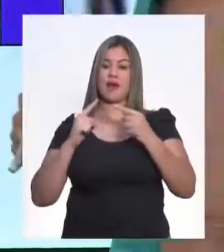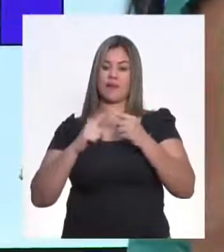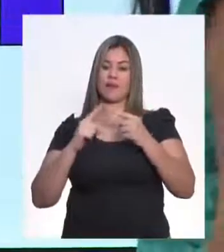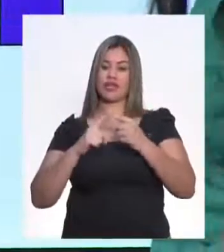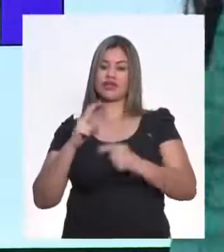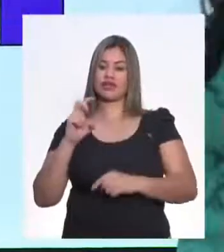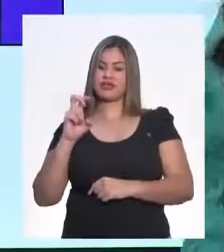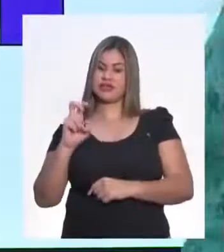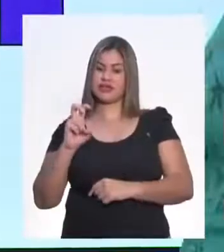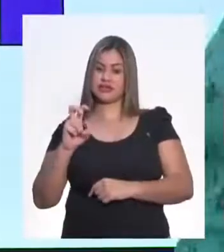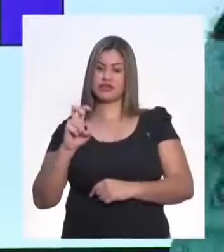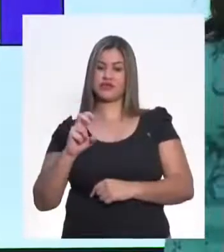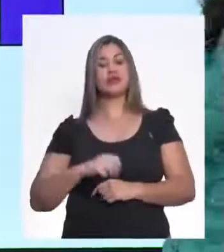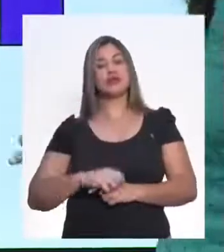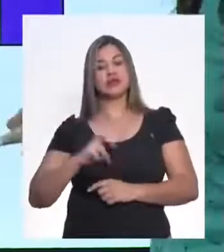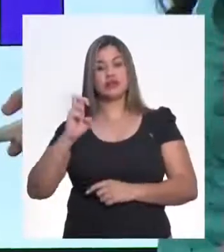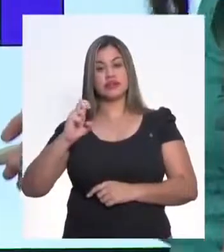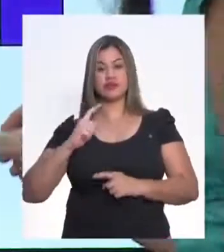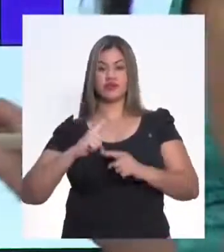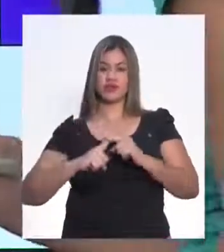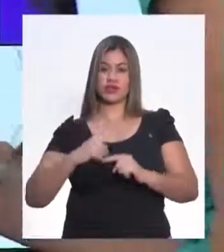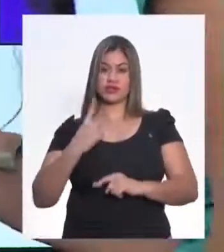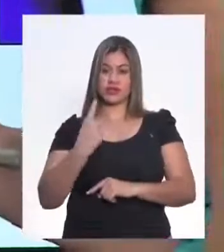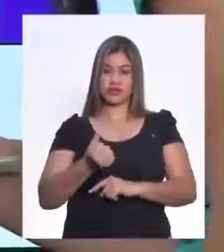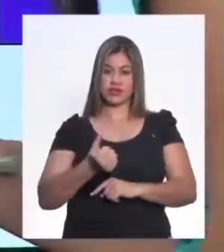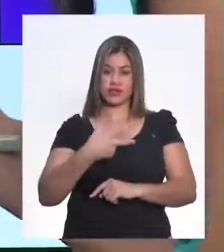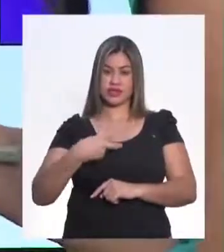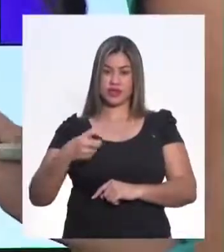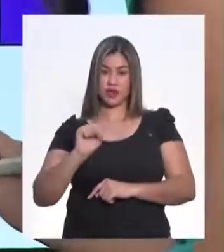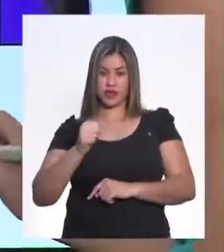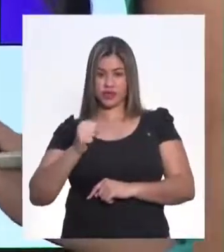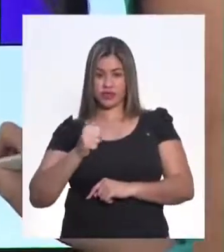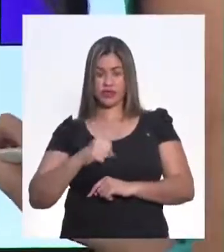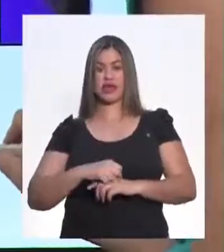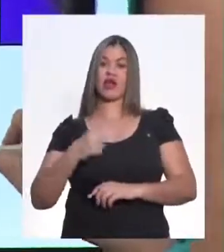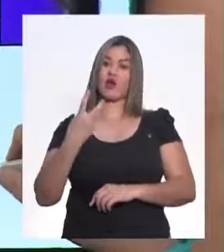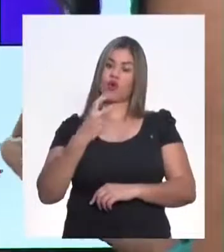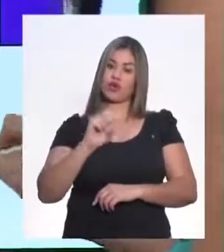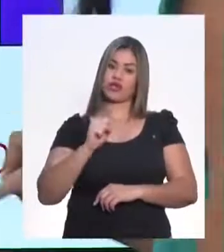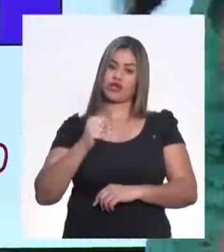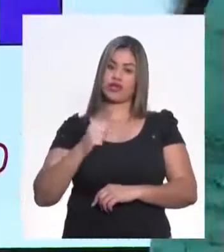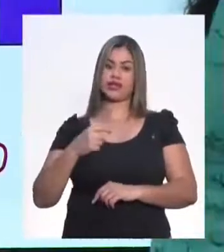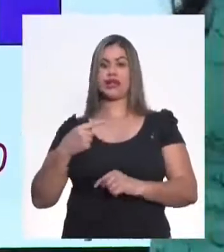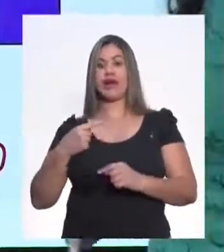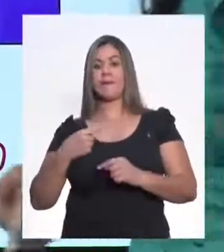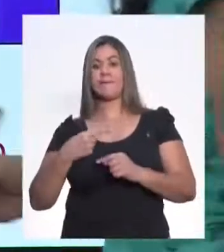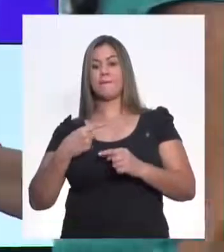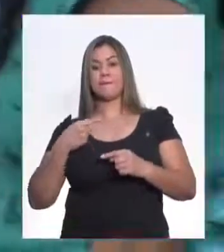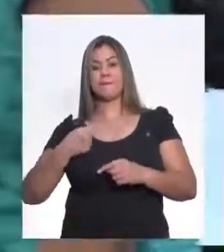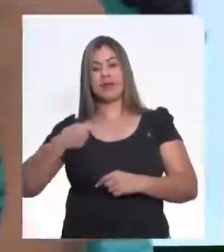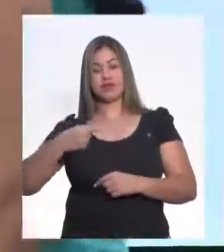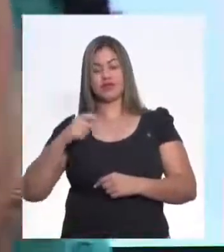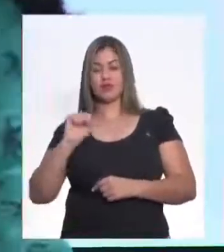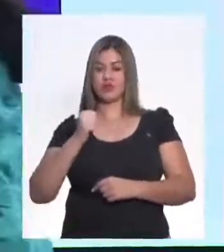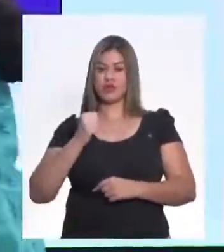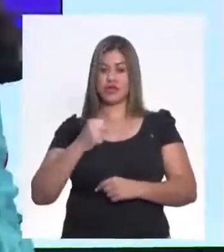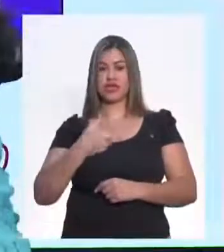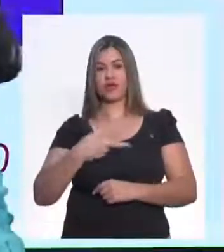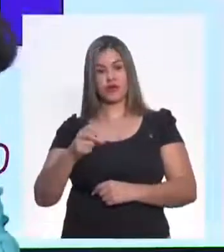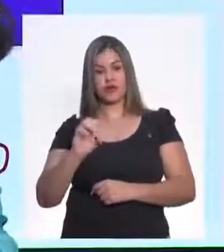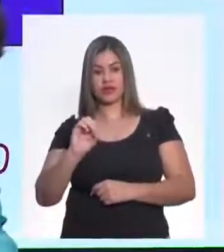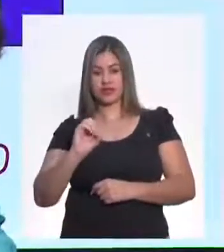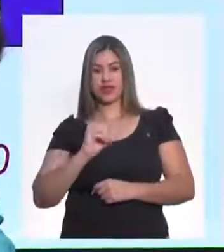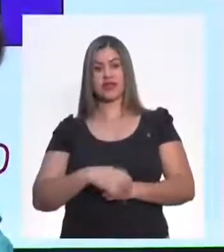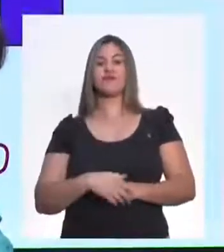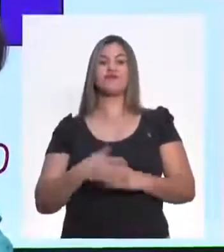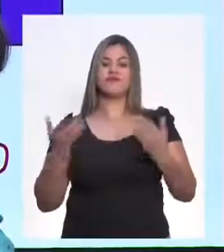5 vezes. 5 vezes 16 dá 80. 80 menos 80, 0. Então, aqui, nós chegamos